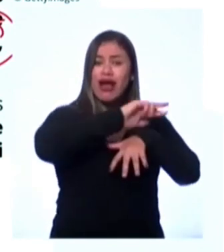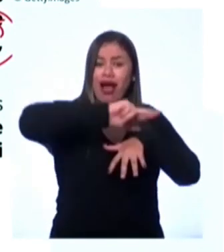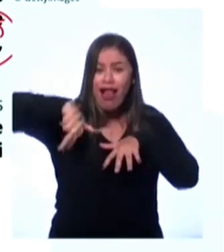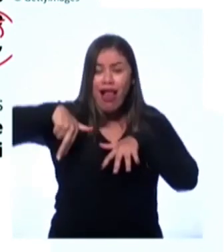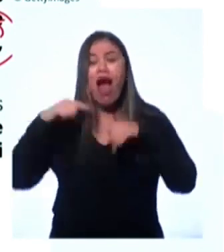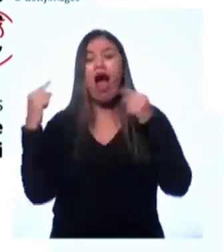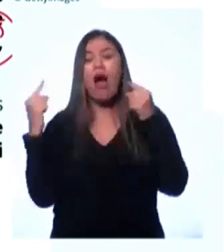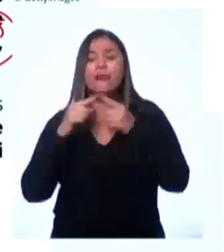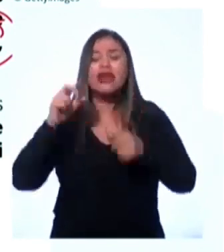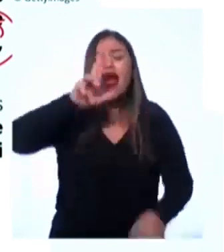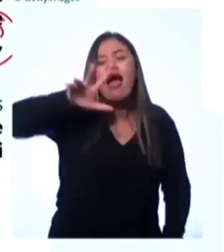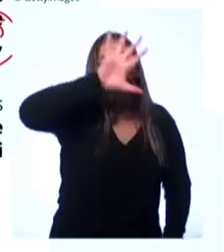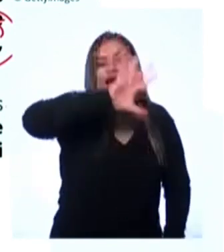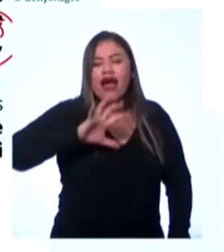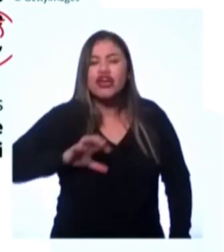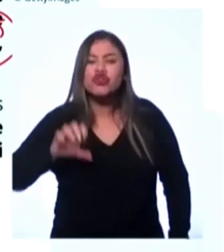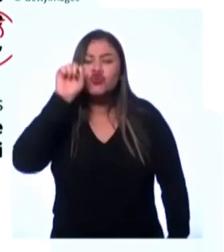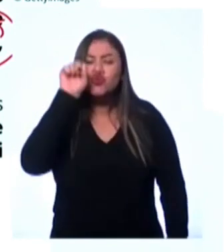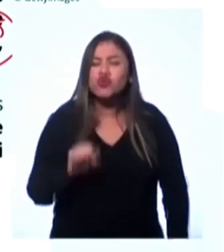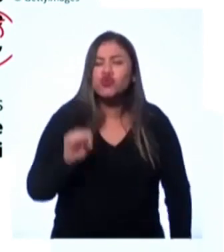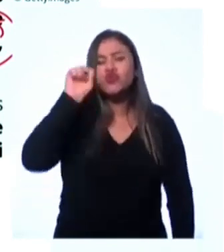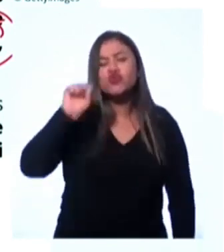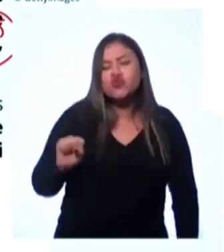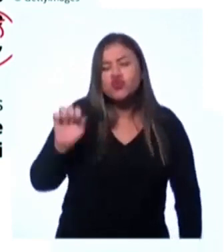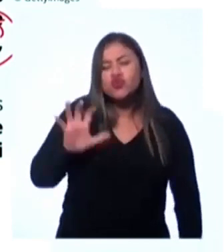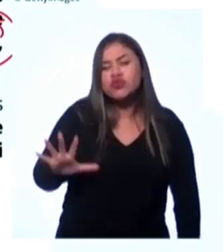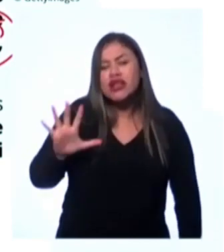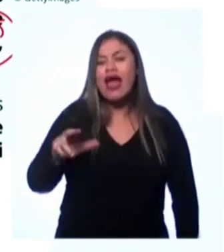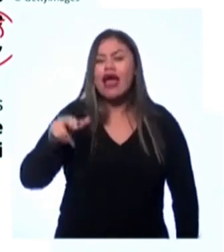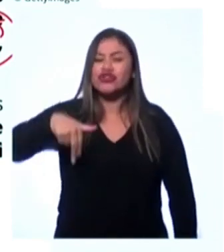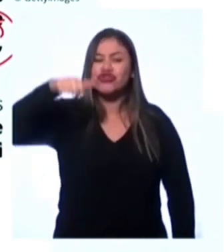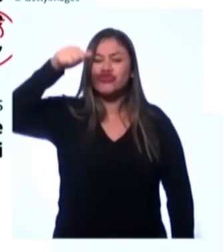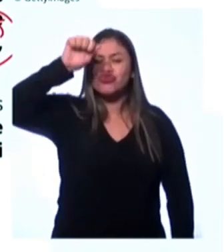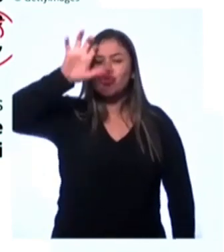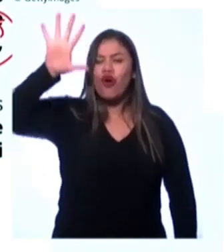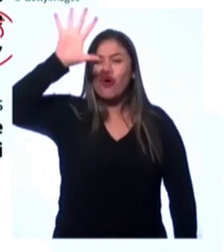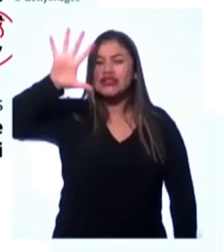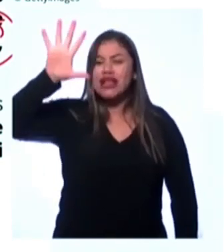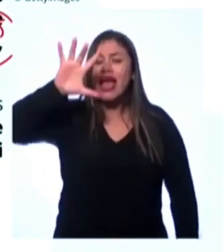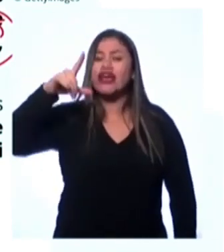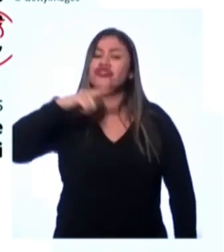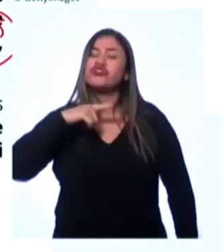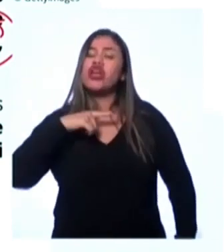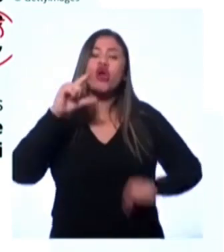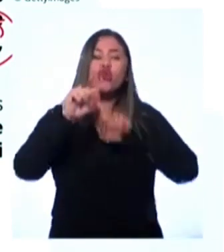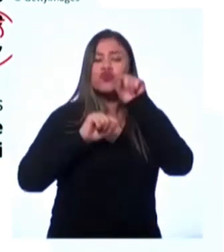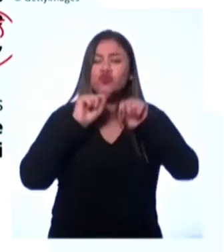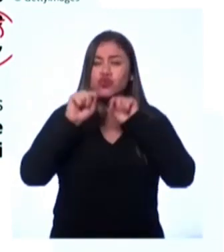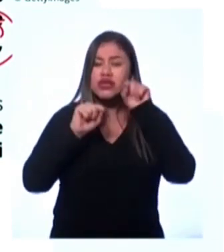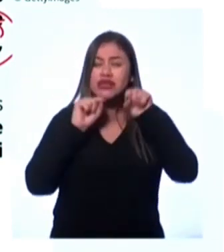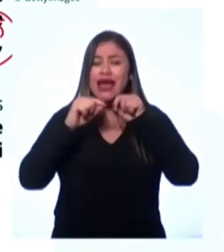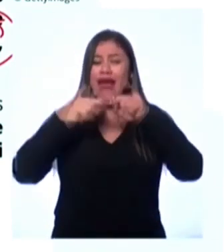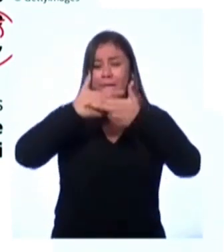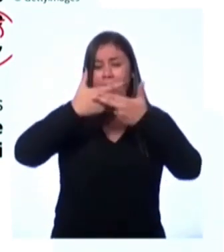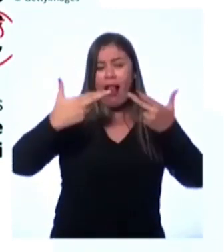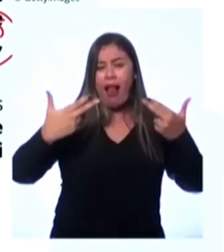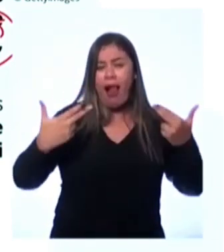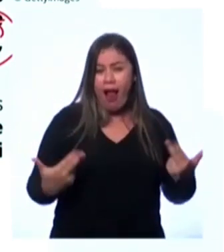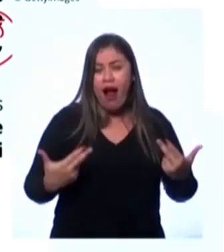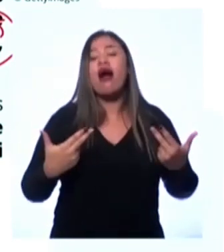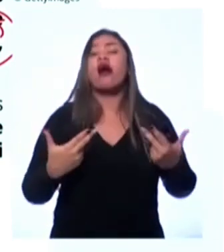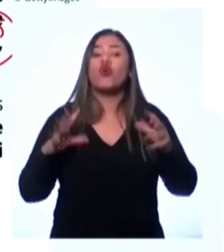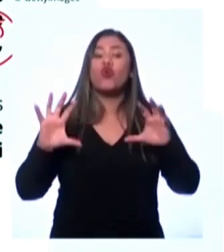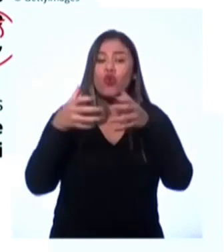regiões, sul, sudeste, nordeste, nós temos aí uma grande diversidade de